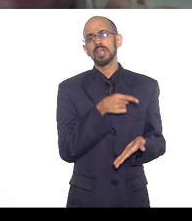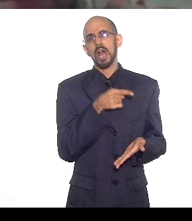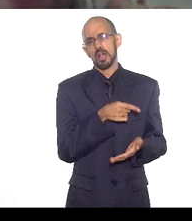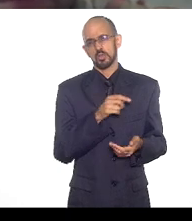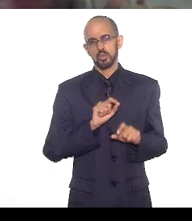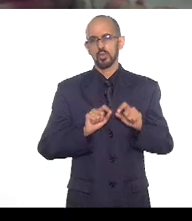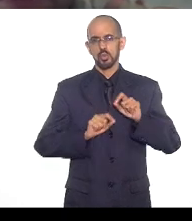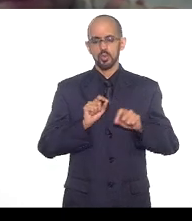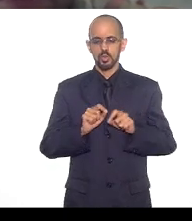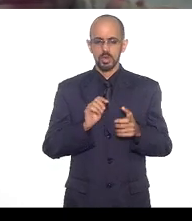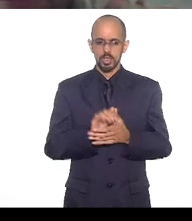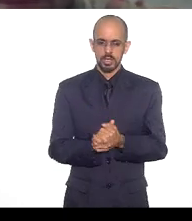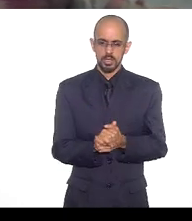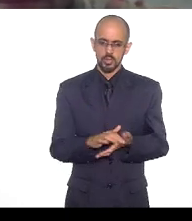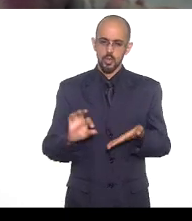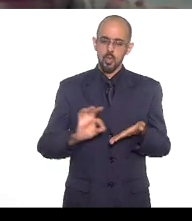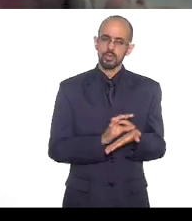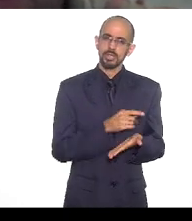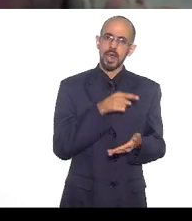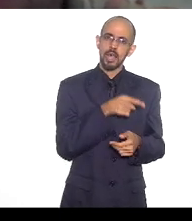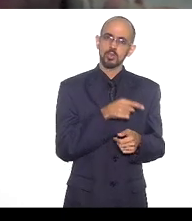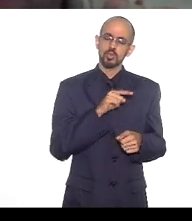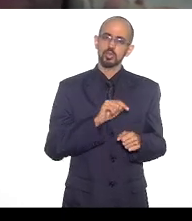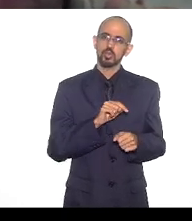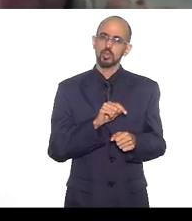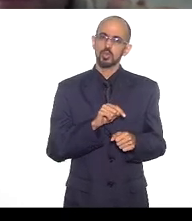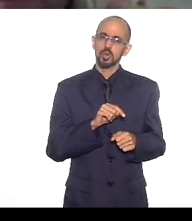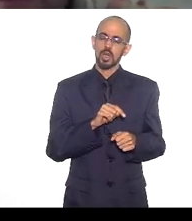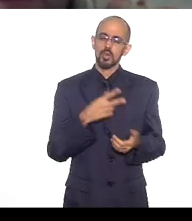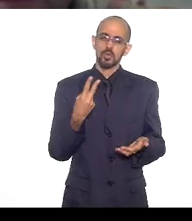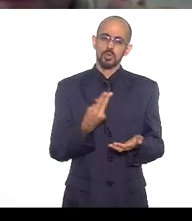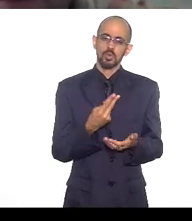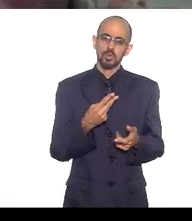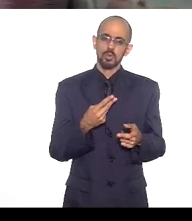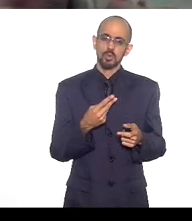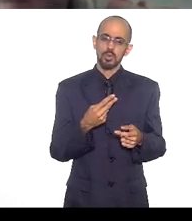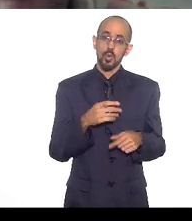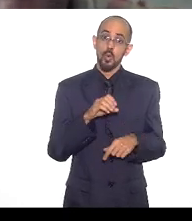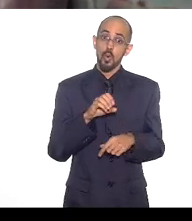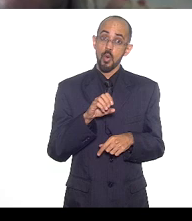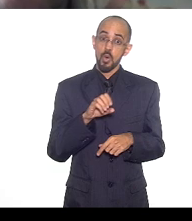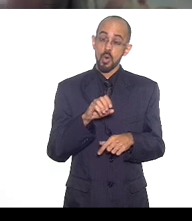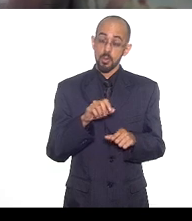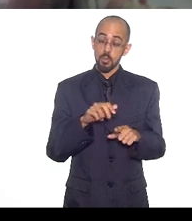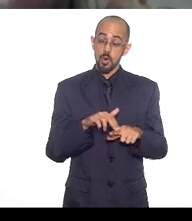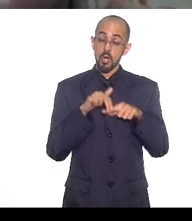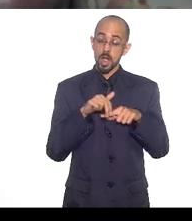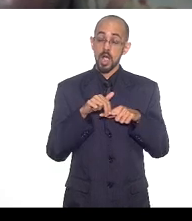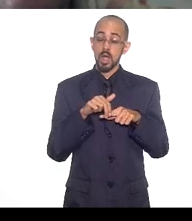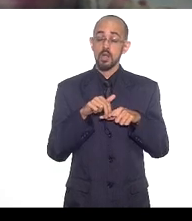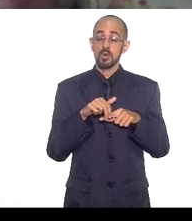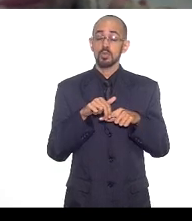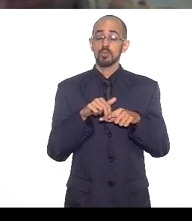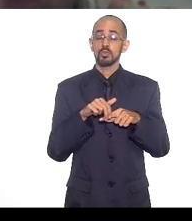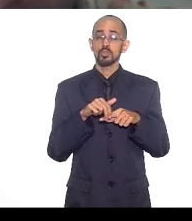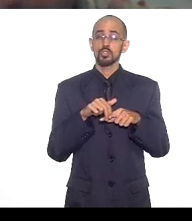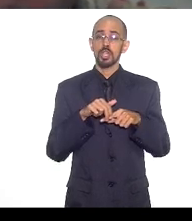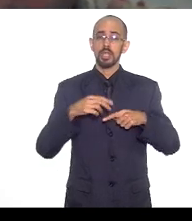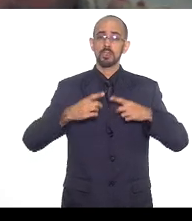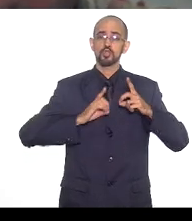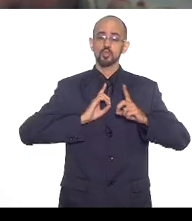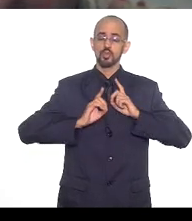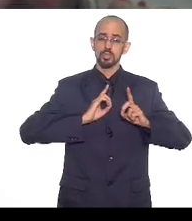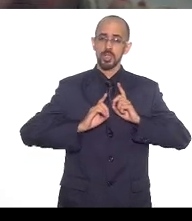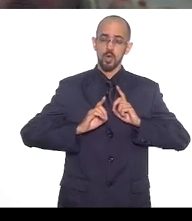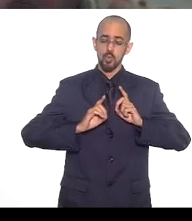no contrato de concessão oriundo da rodada que gerou o que está se discutindo,